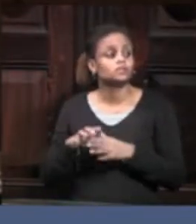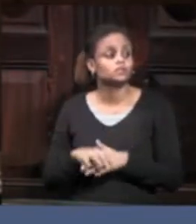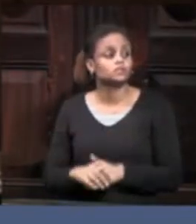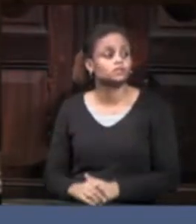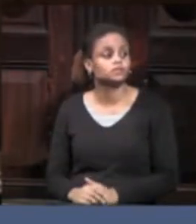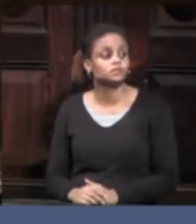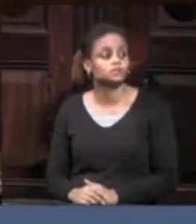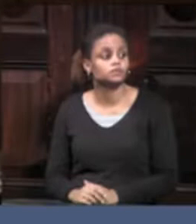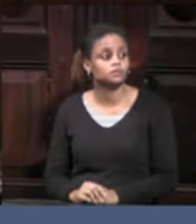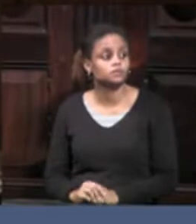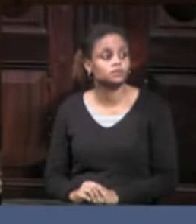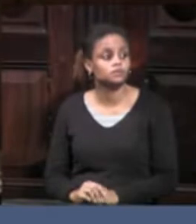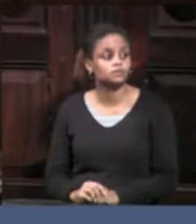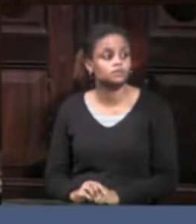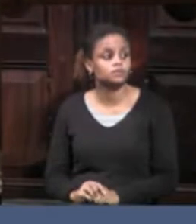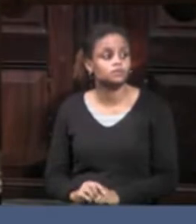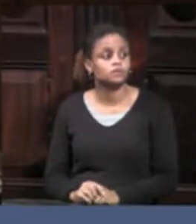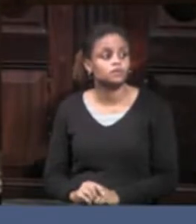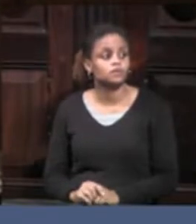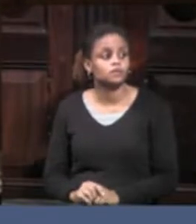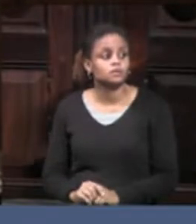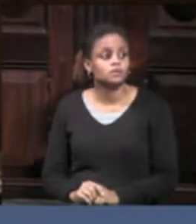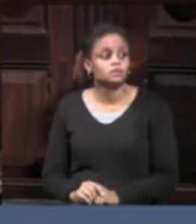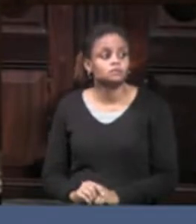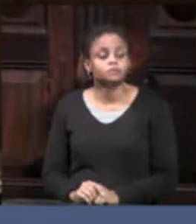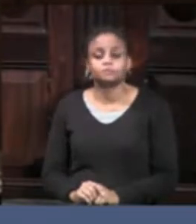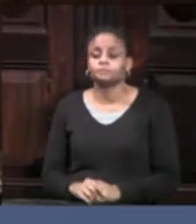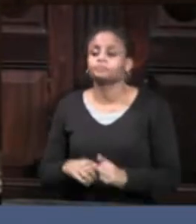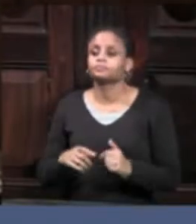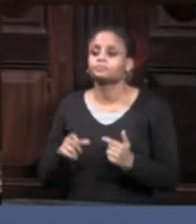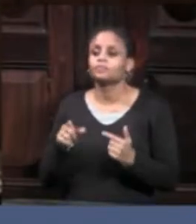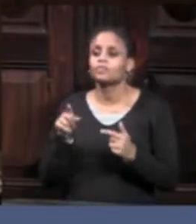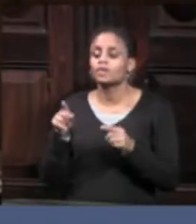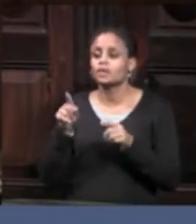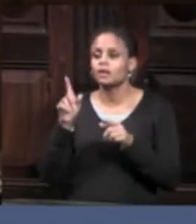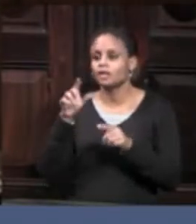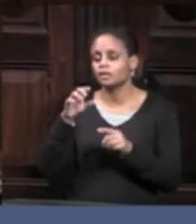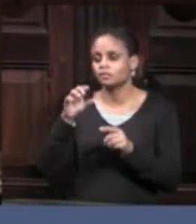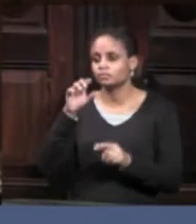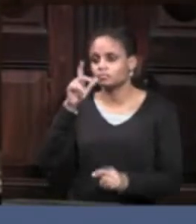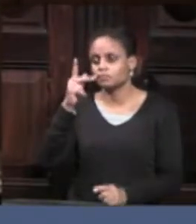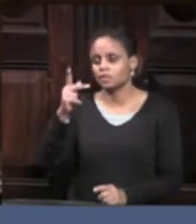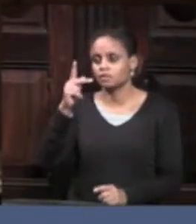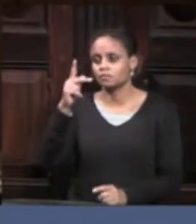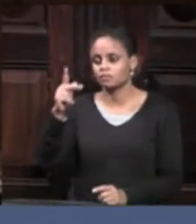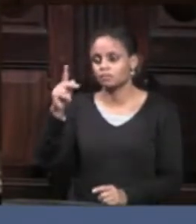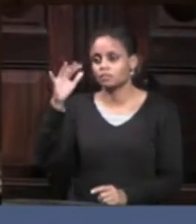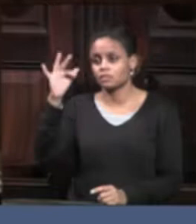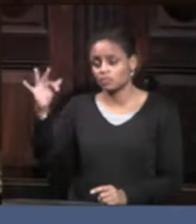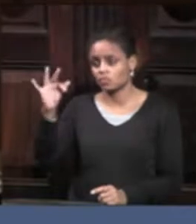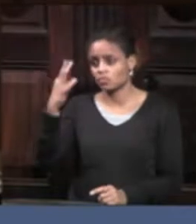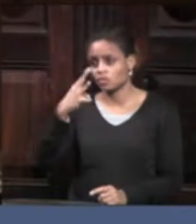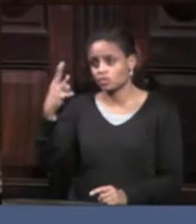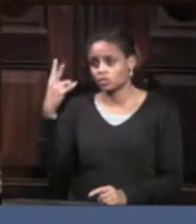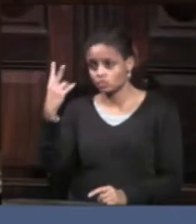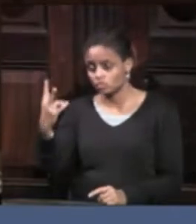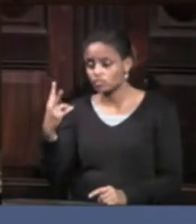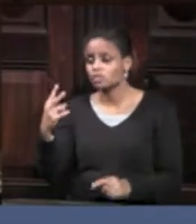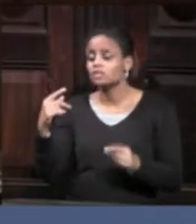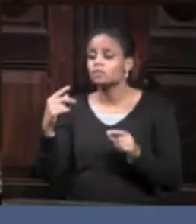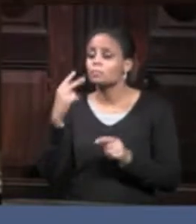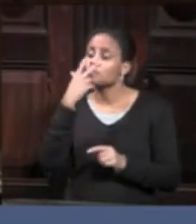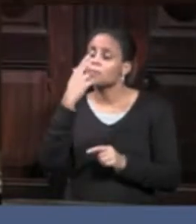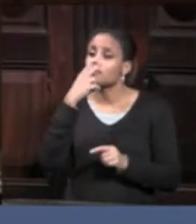acima constitucionalmente do direito da vida. Ora, me permita